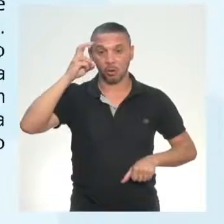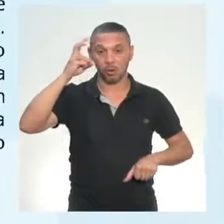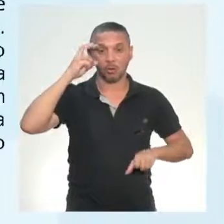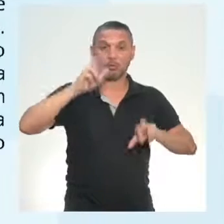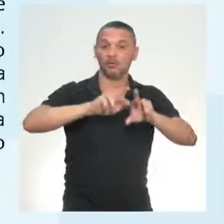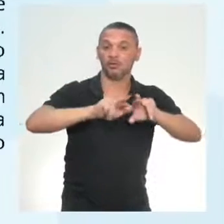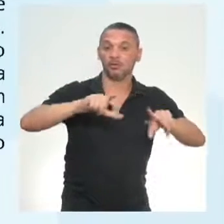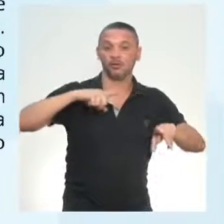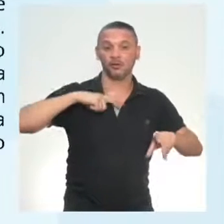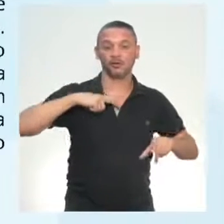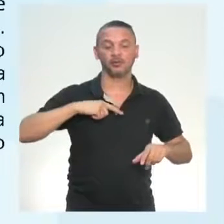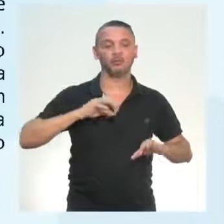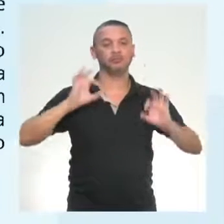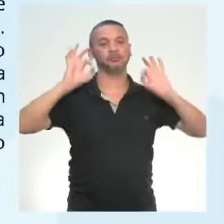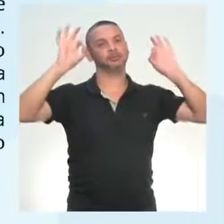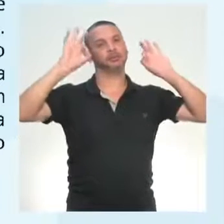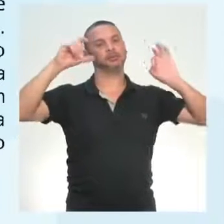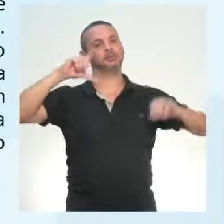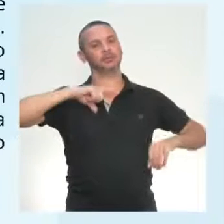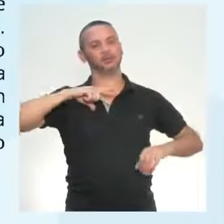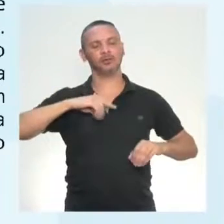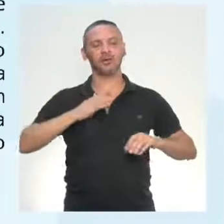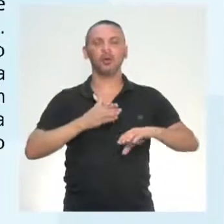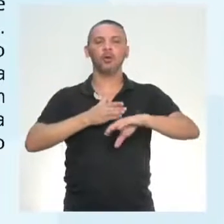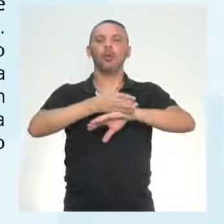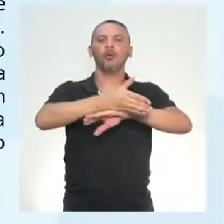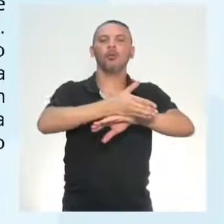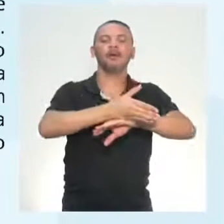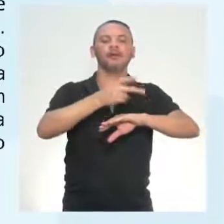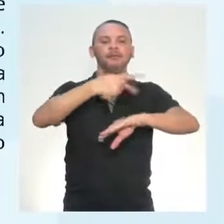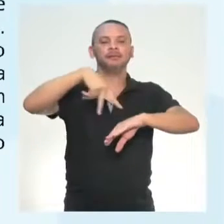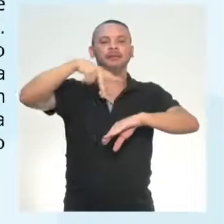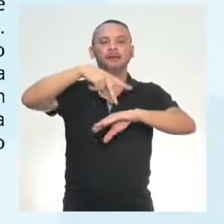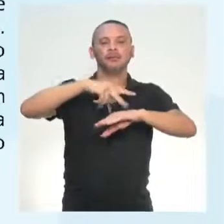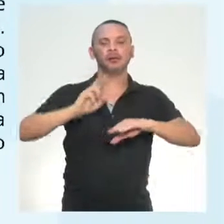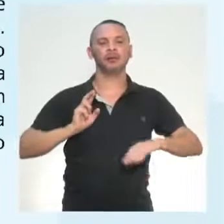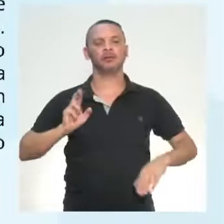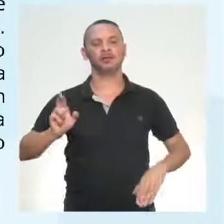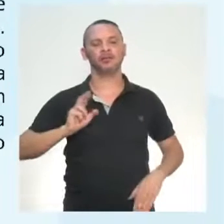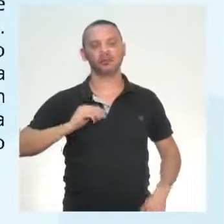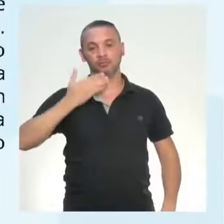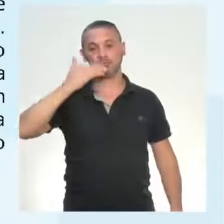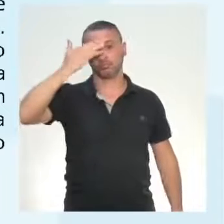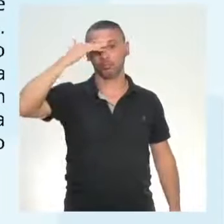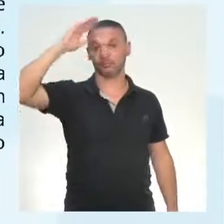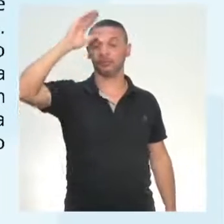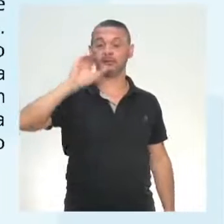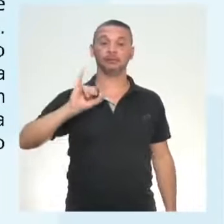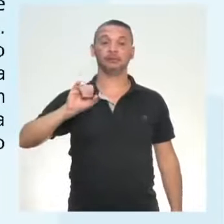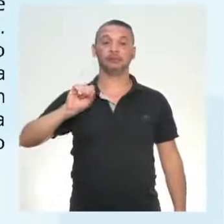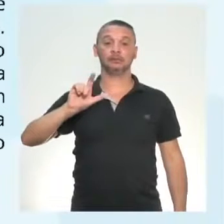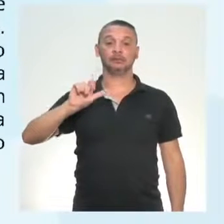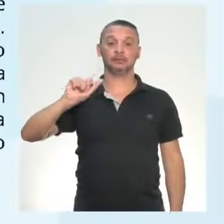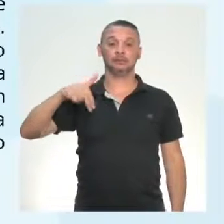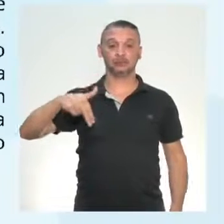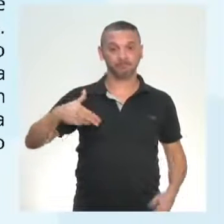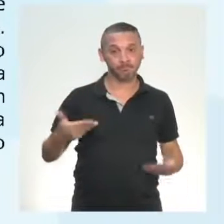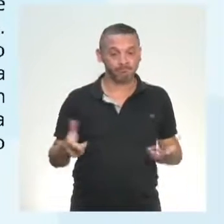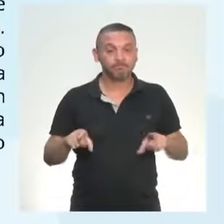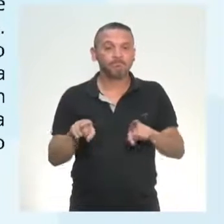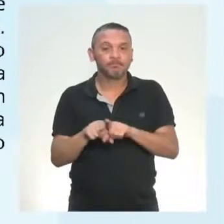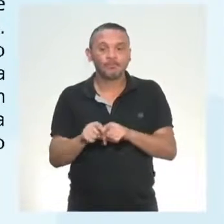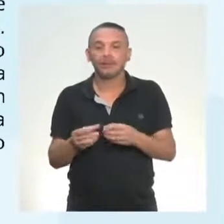teve um grande destaque com a entrada do islamismo no continente africano. Portanto, havia